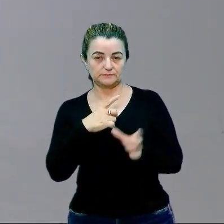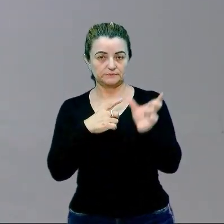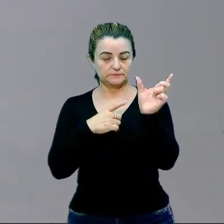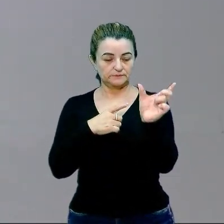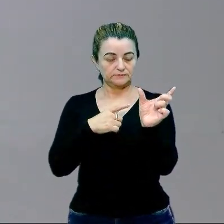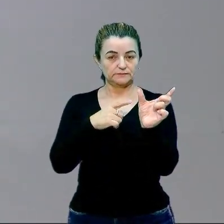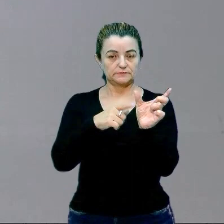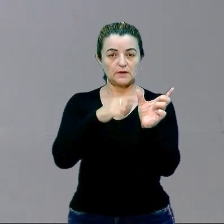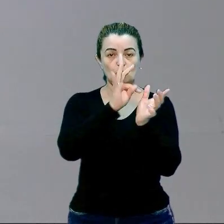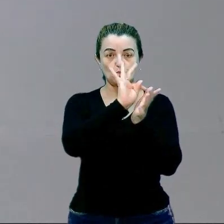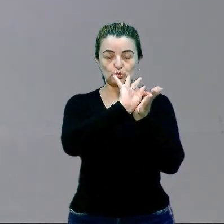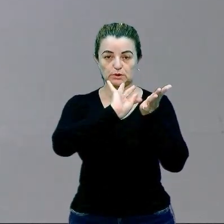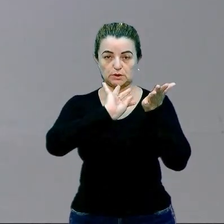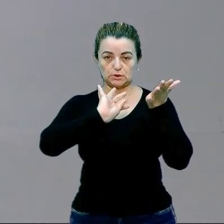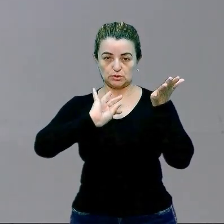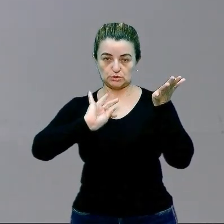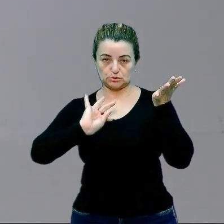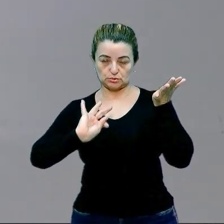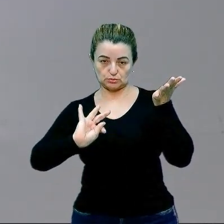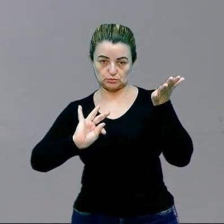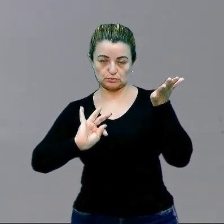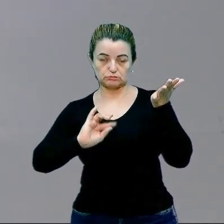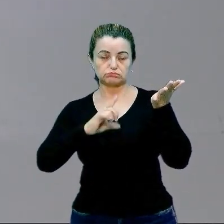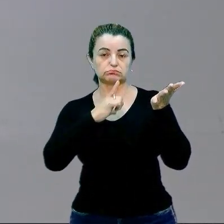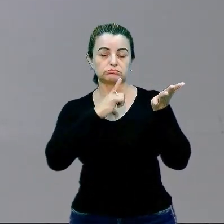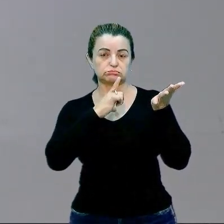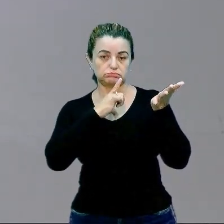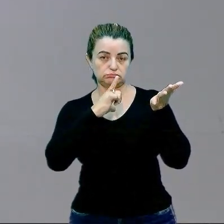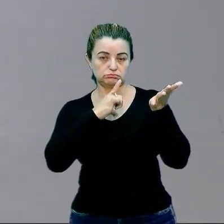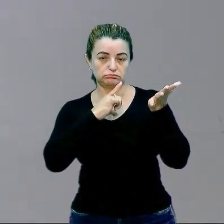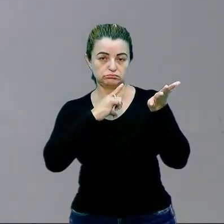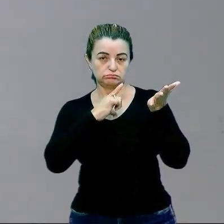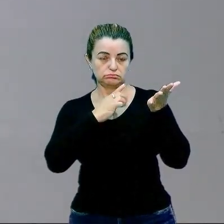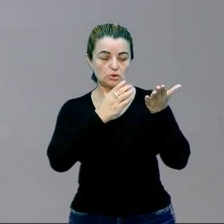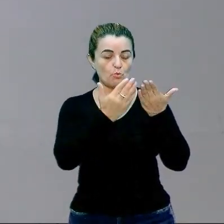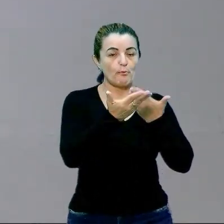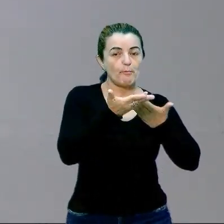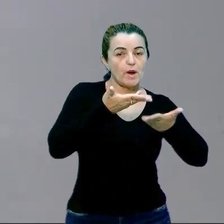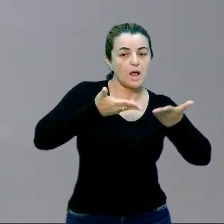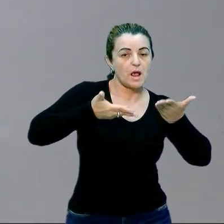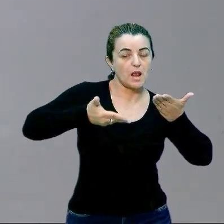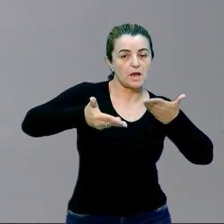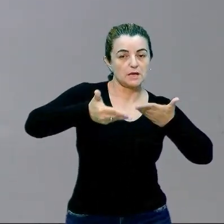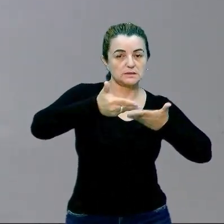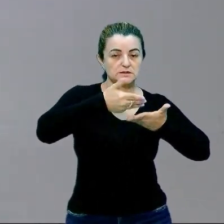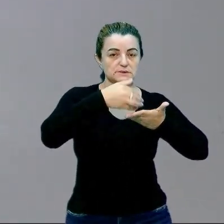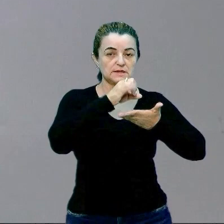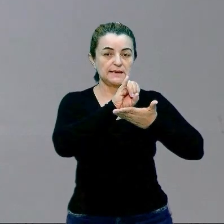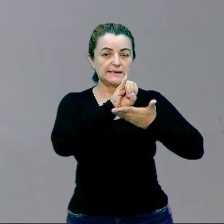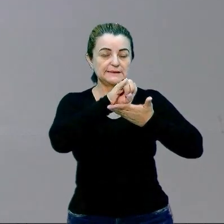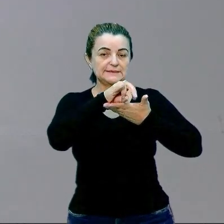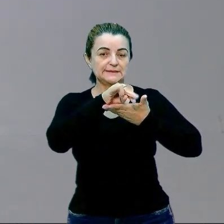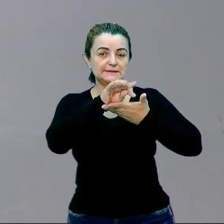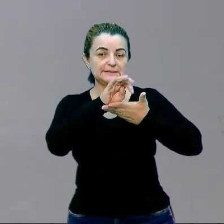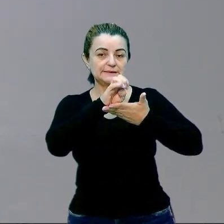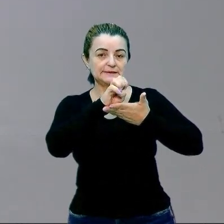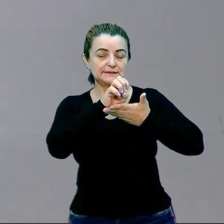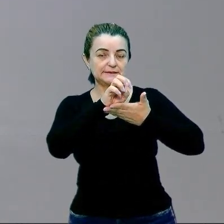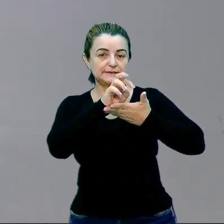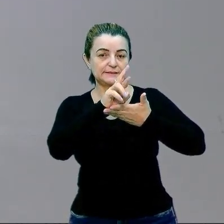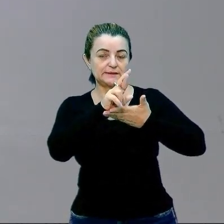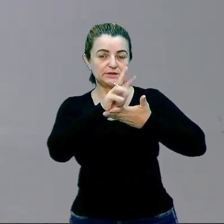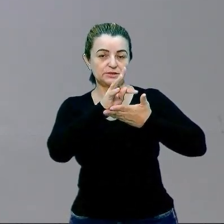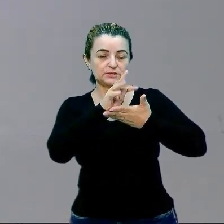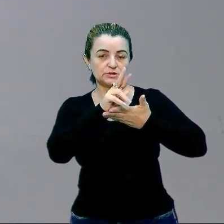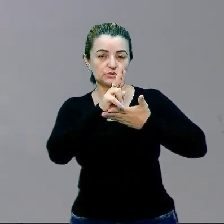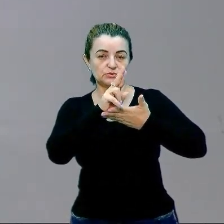um texto que ele tem tanto, estabelece uma relação de intertextualidade. O que é intertextualidade?